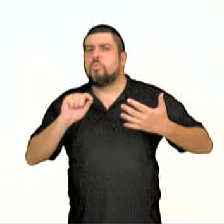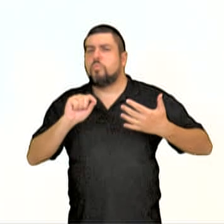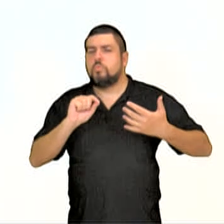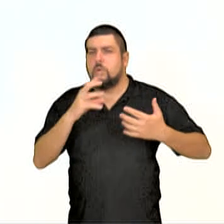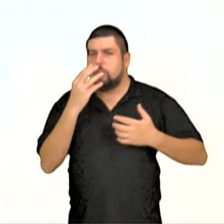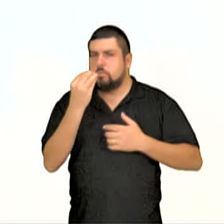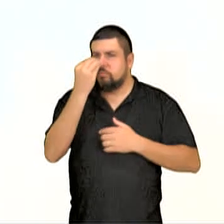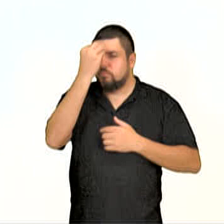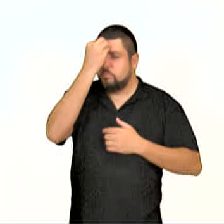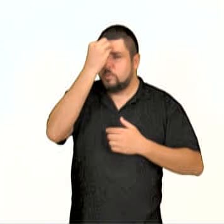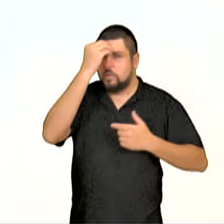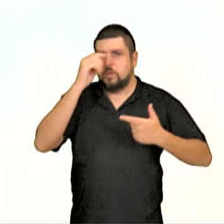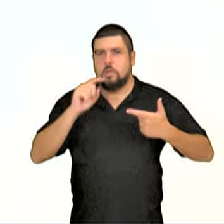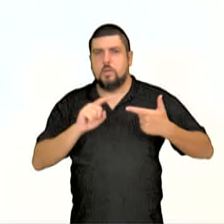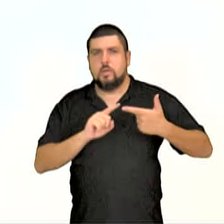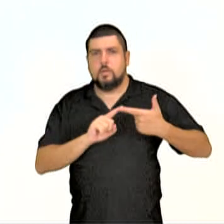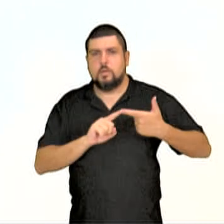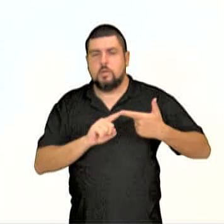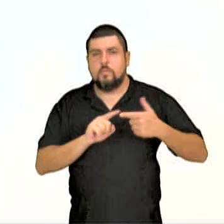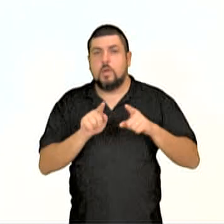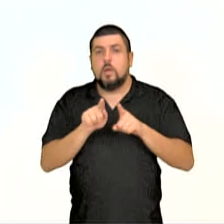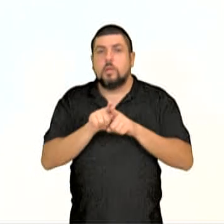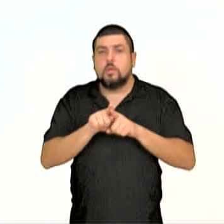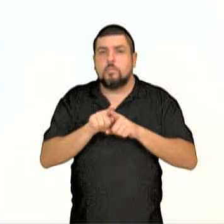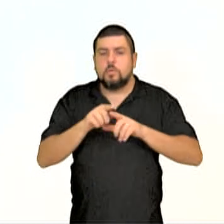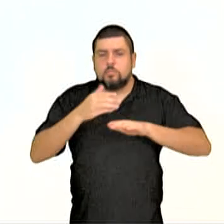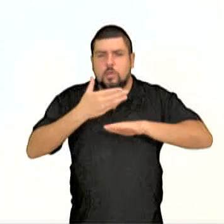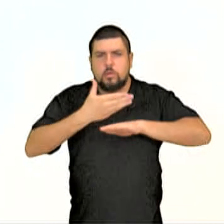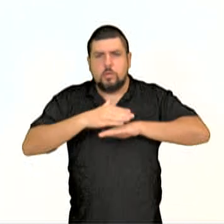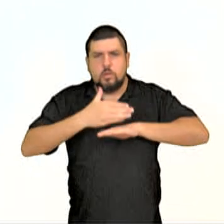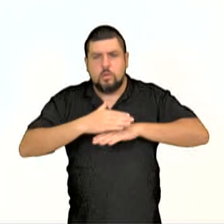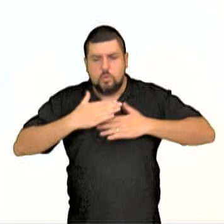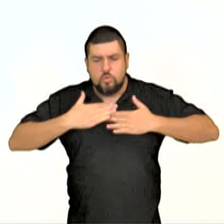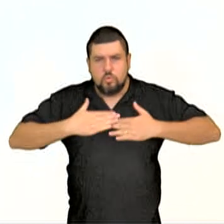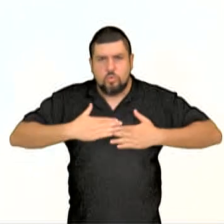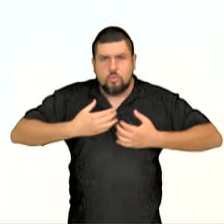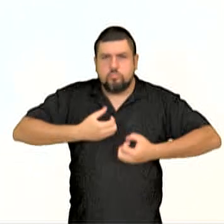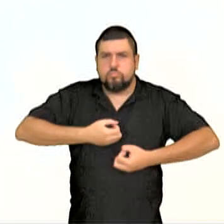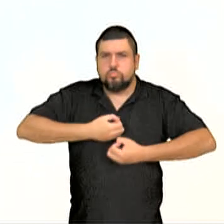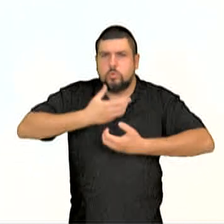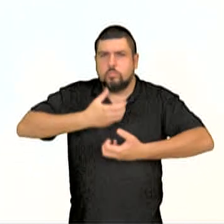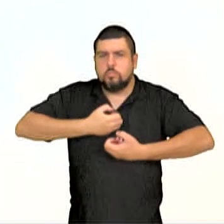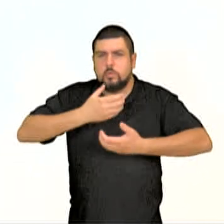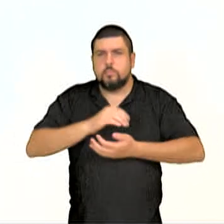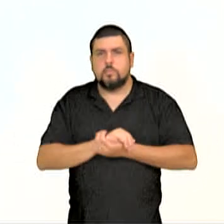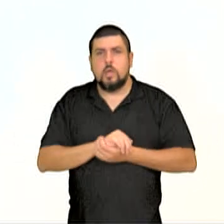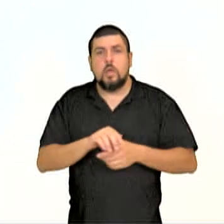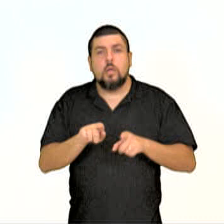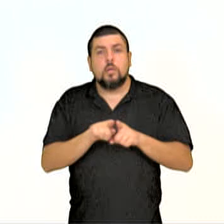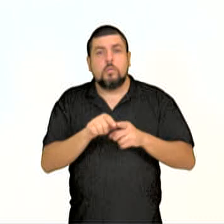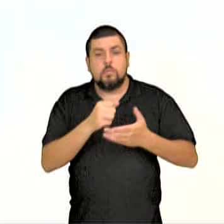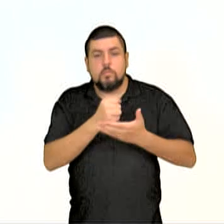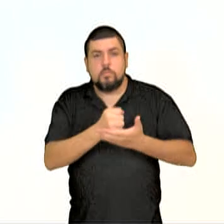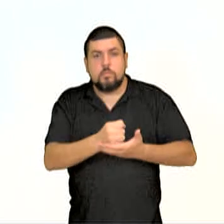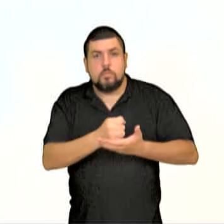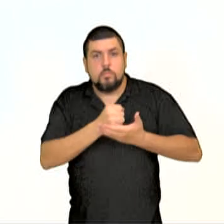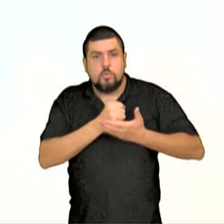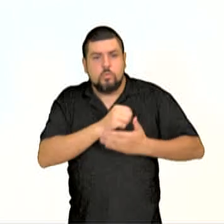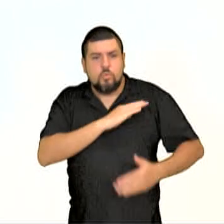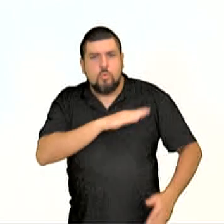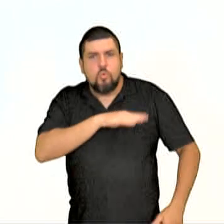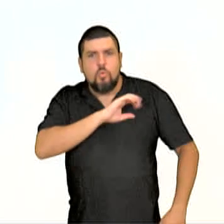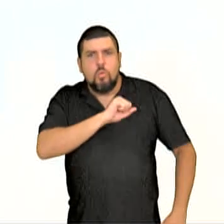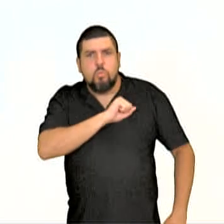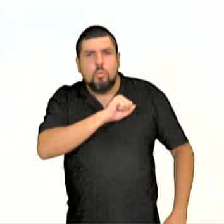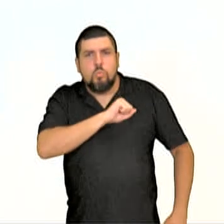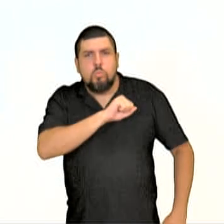de equipe, desenvolve a expressão corporal, a expressão do teu corpo, melhora a capacidade cardiovascular, coordenação